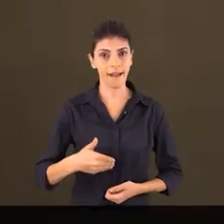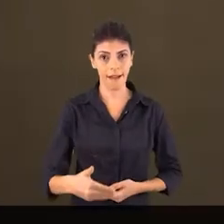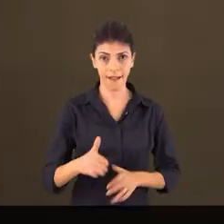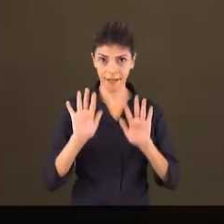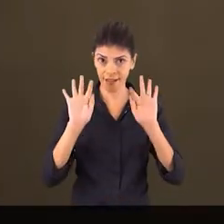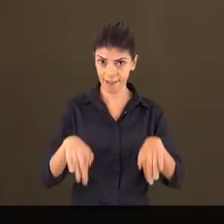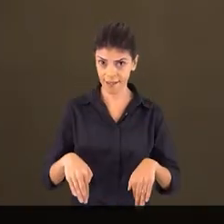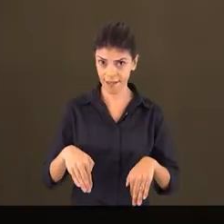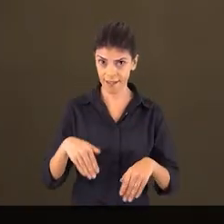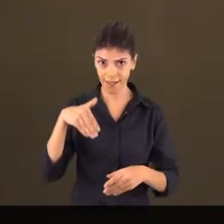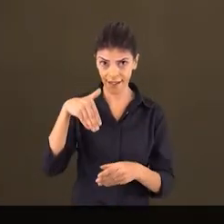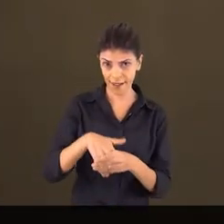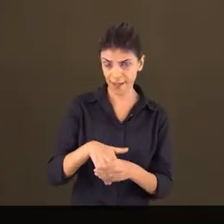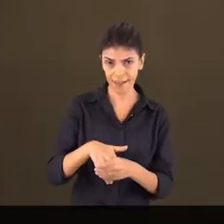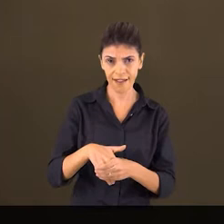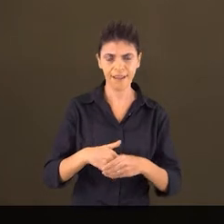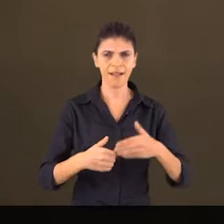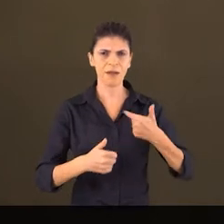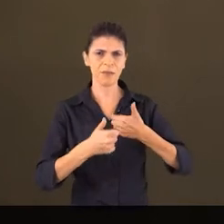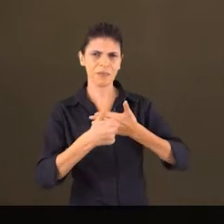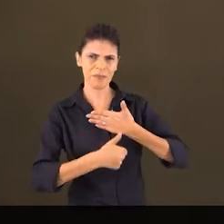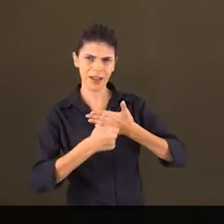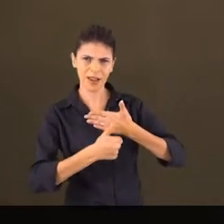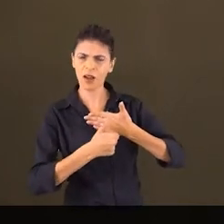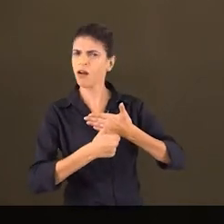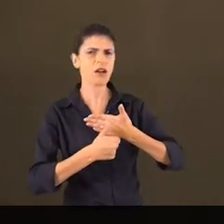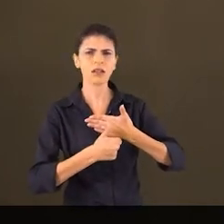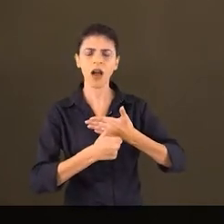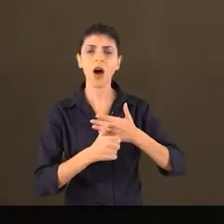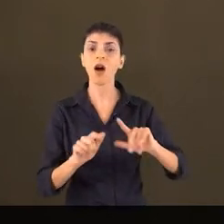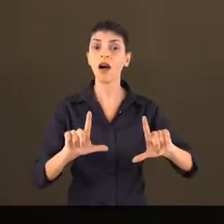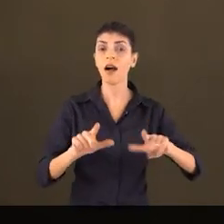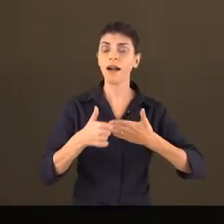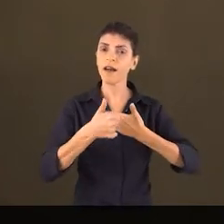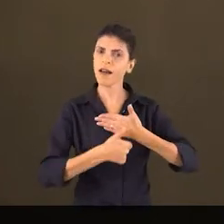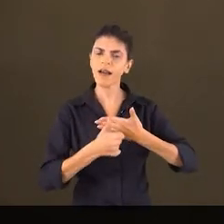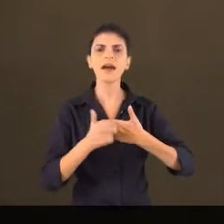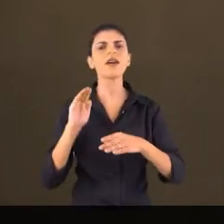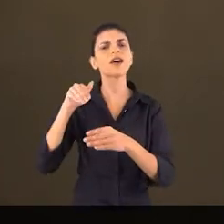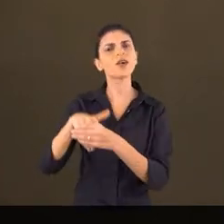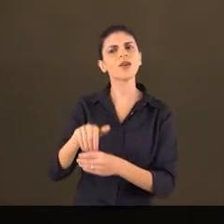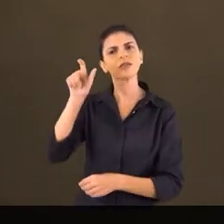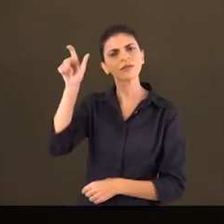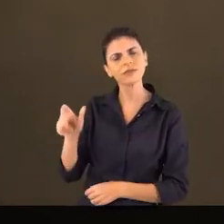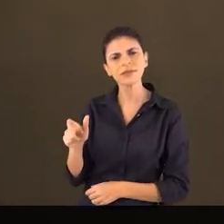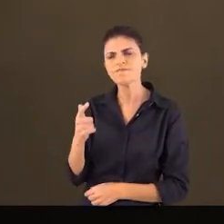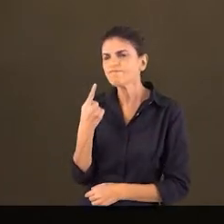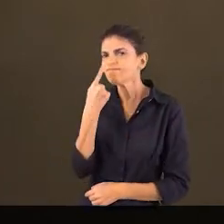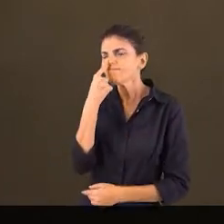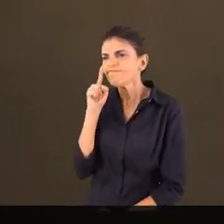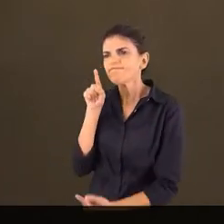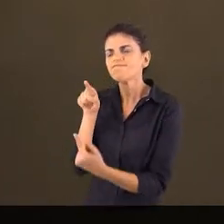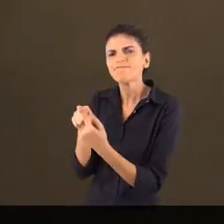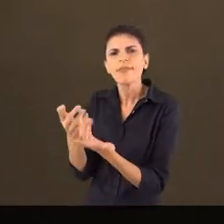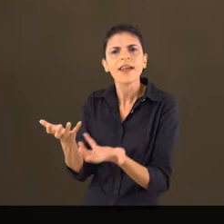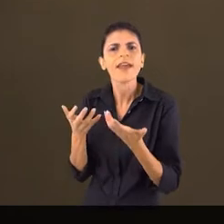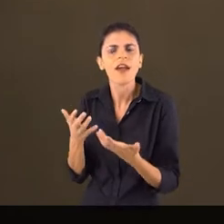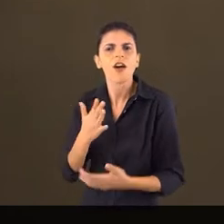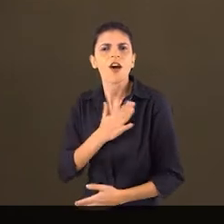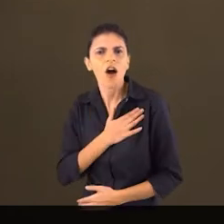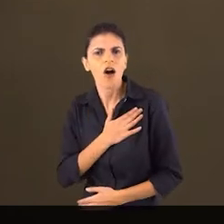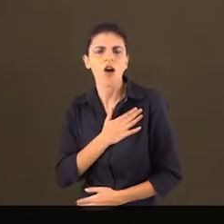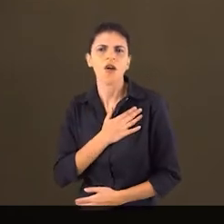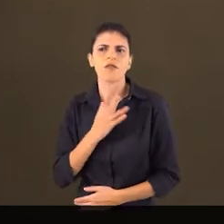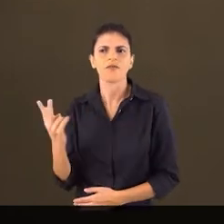Pessoal, a eleição não termina no primeiro turno. O primeiro turno é justamente para você votar naquele candidato que você se identifica